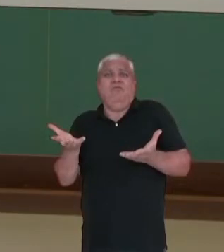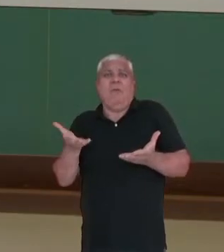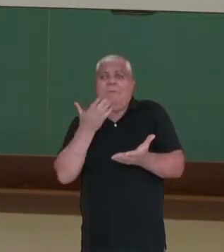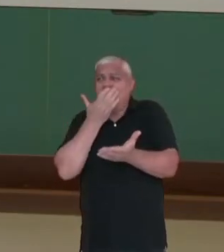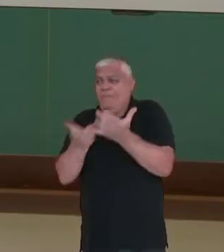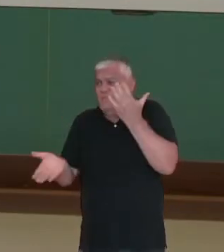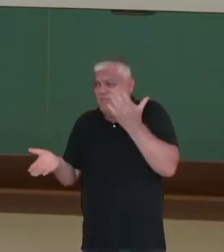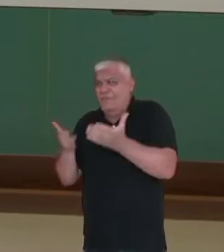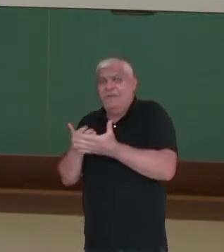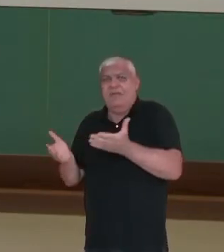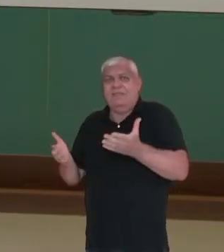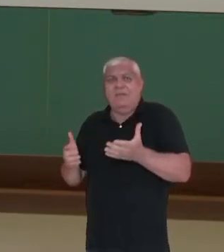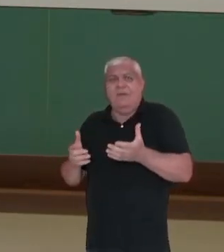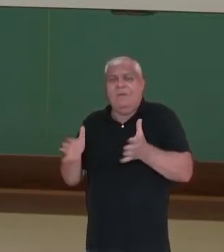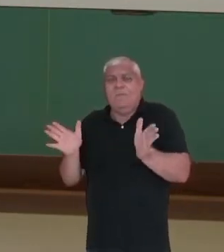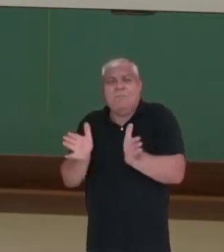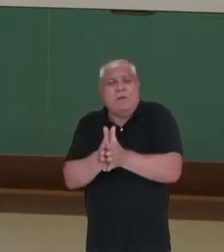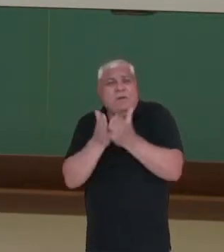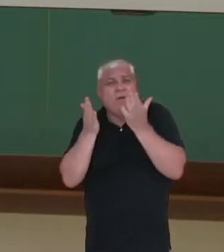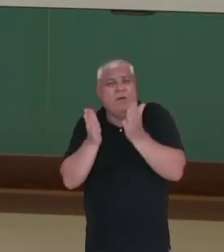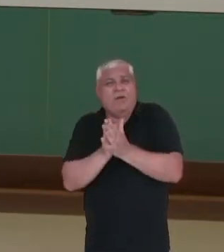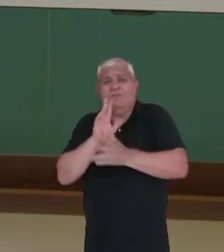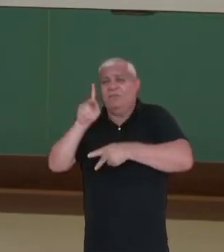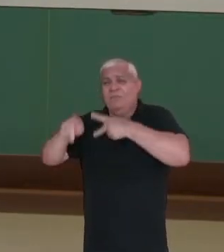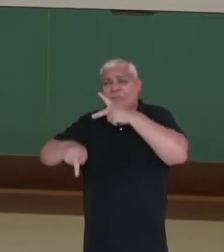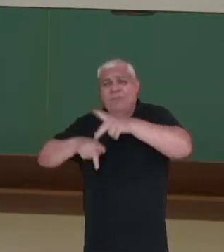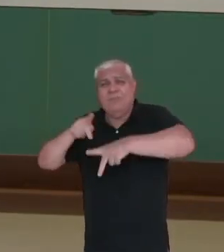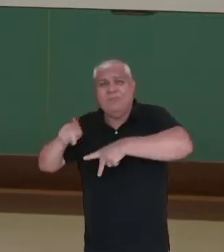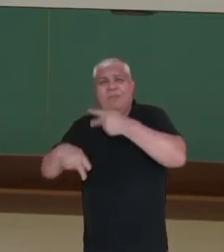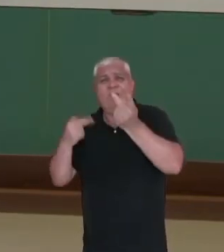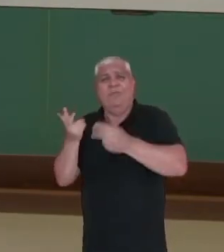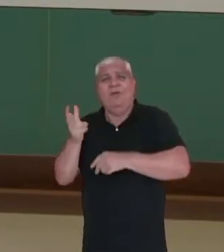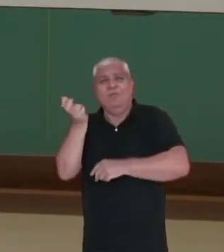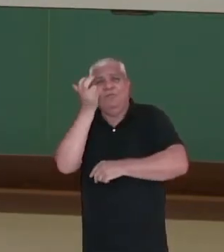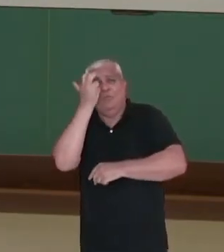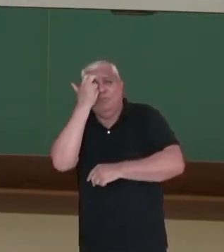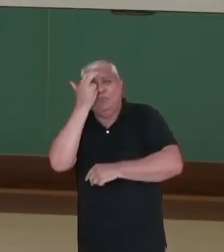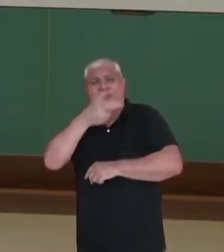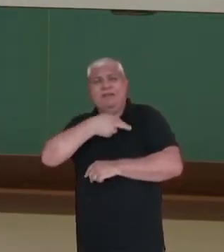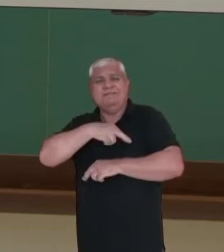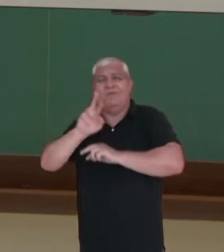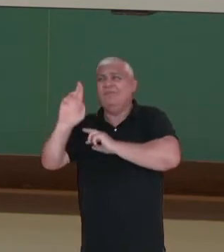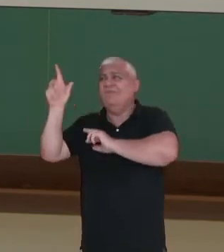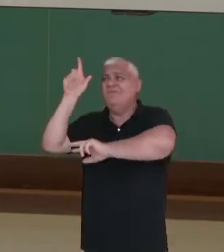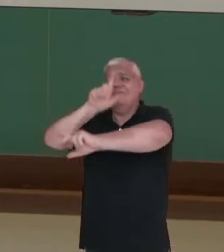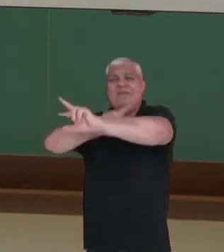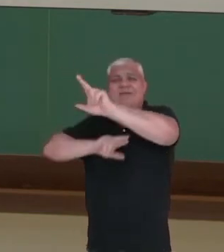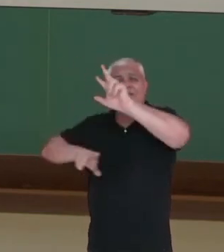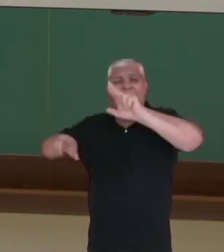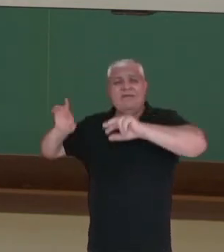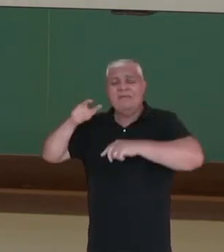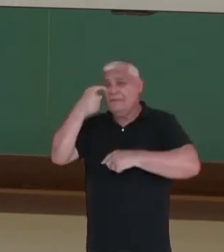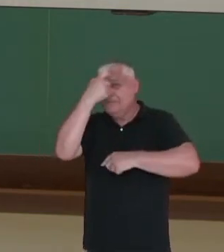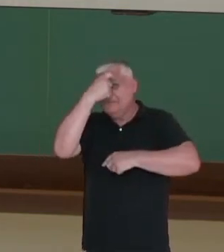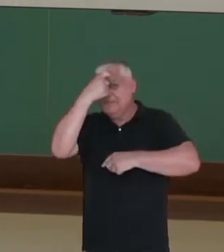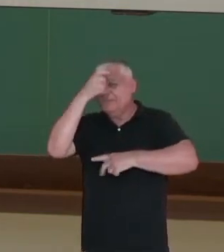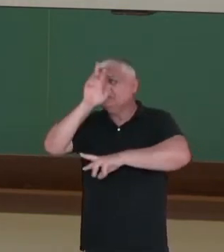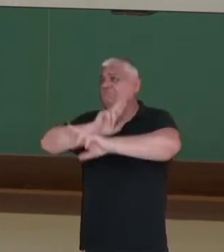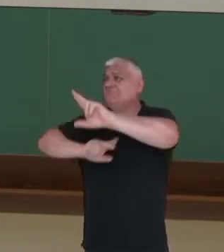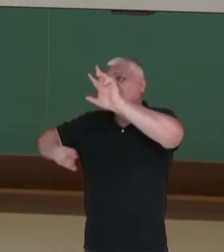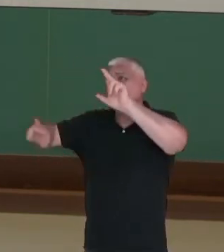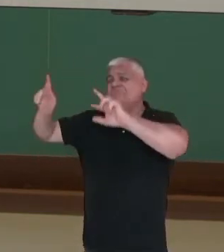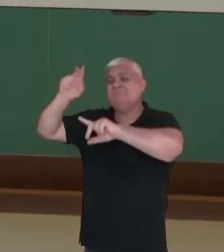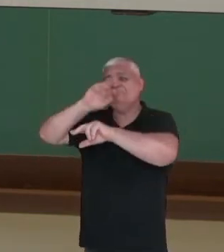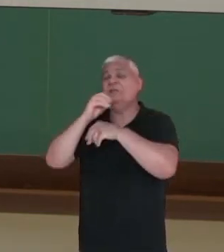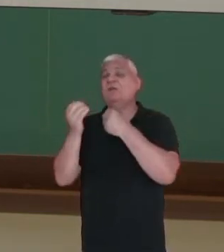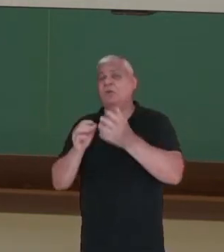território povos totalmente diferentes de forma cultural, de forma religiosa, pensamento político. Então, com